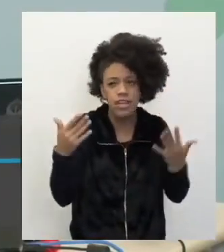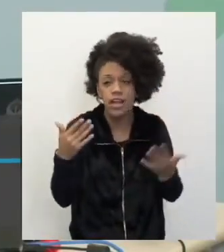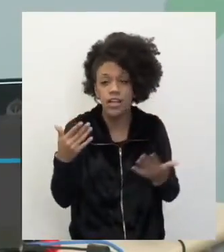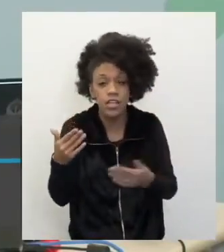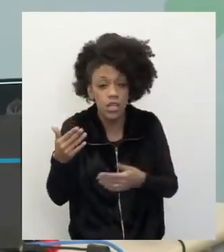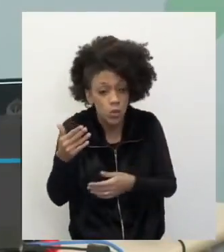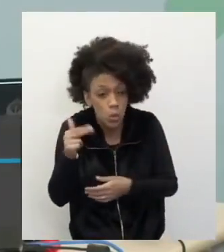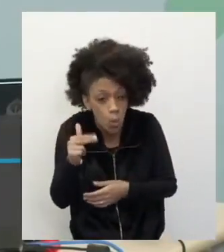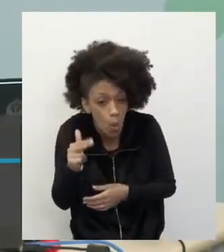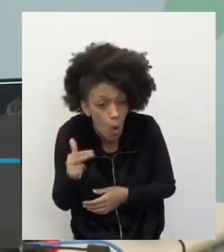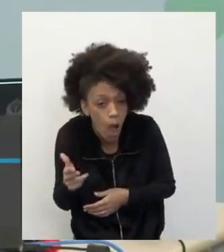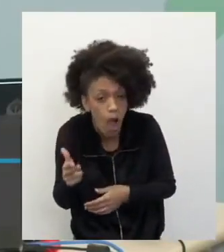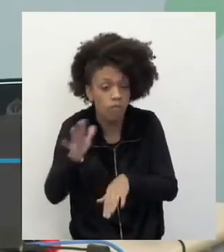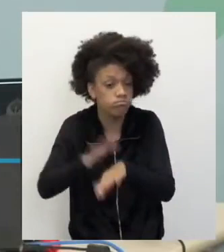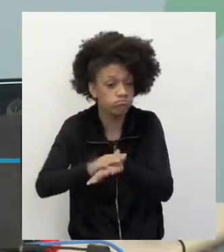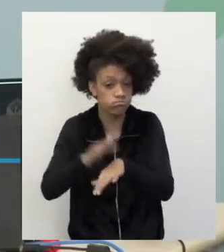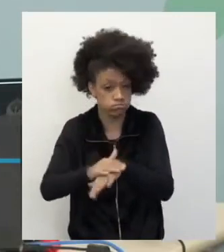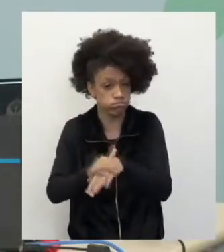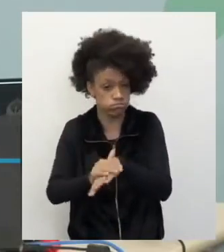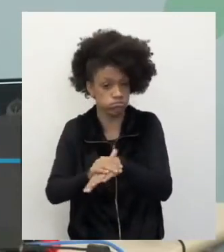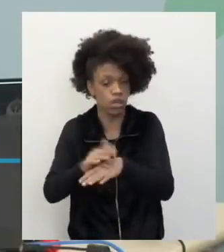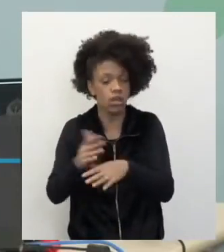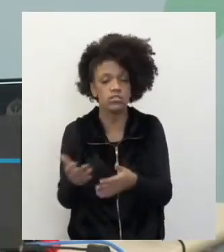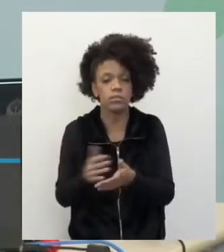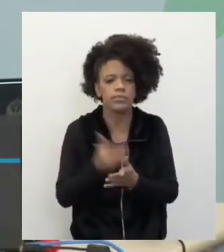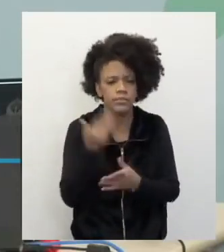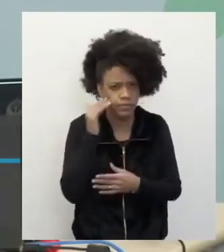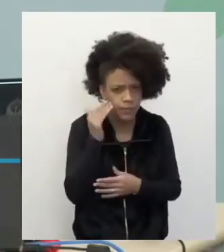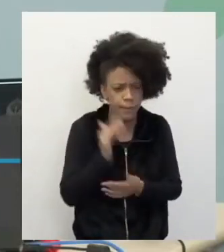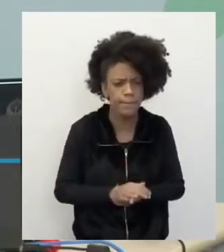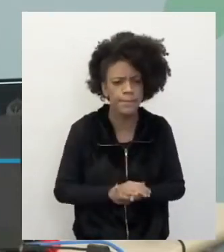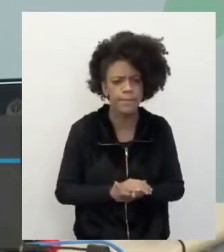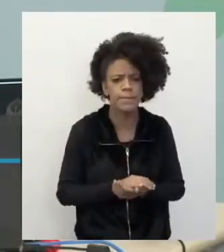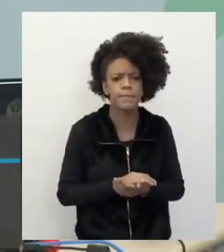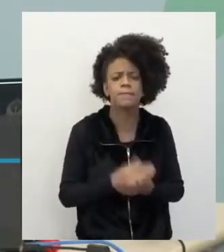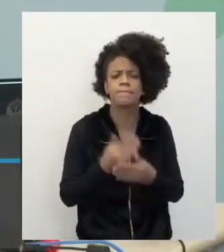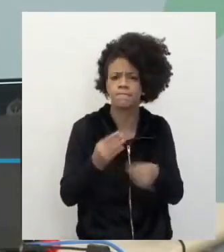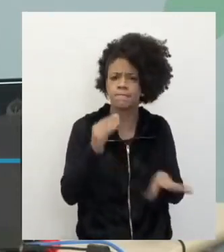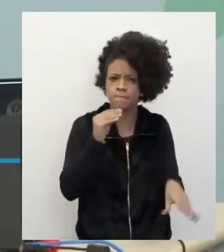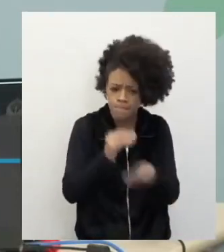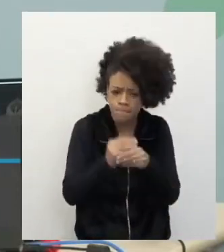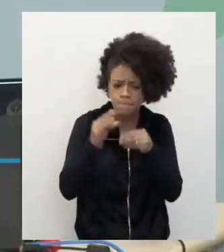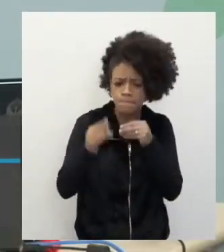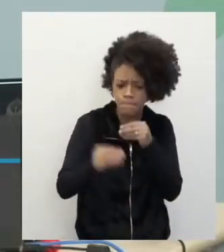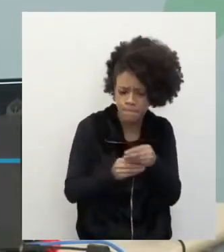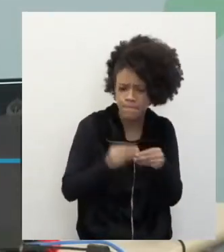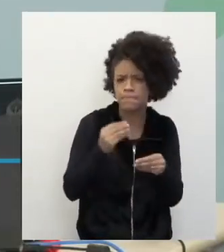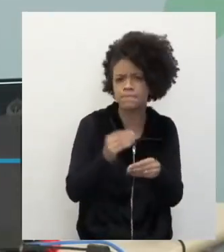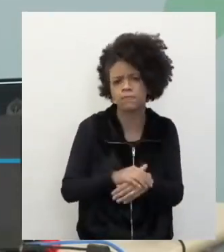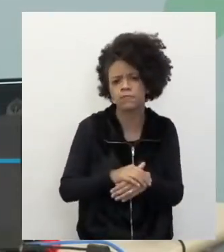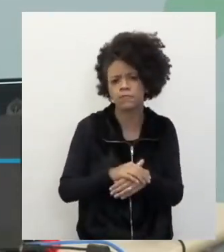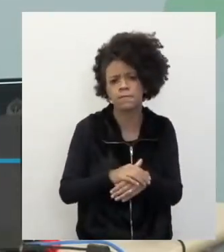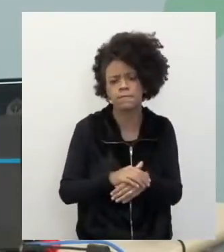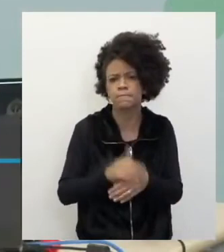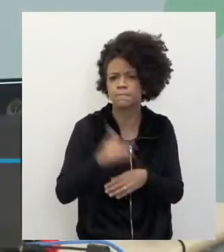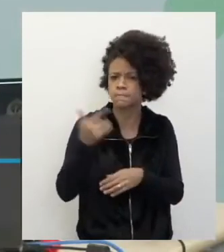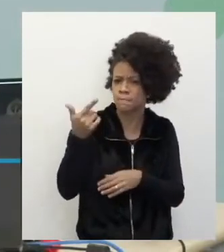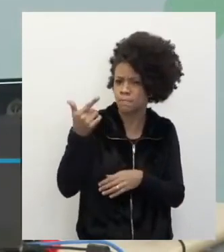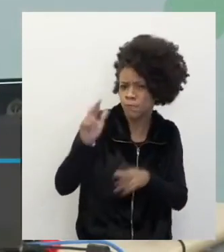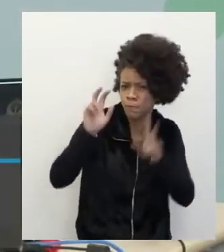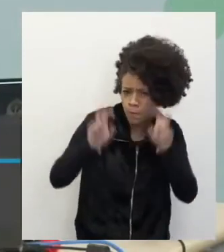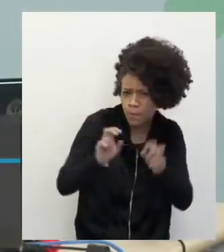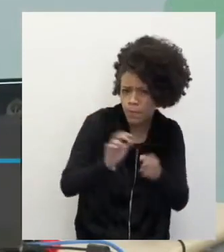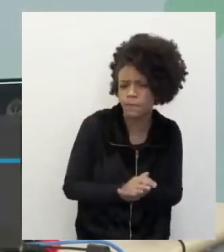entenderam? Fato e opinião, entendendo agora, a gente consegue acumular os outros temas e conceitos para a